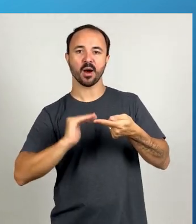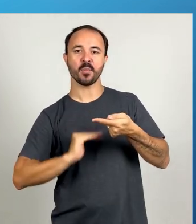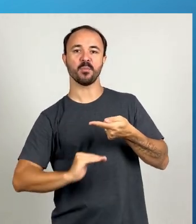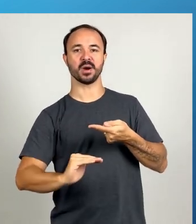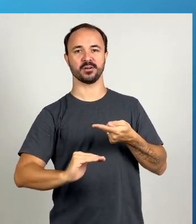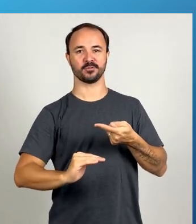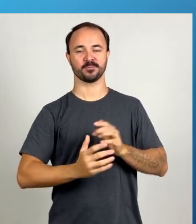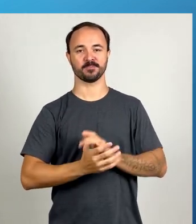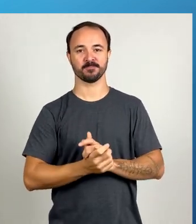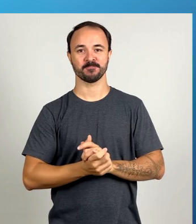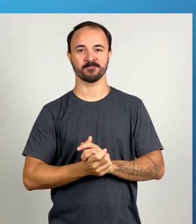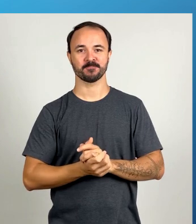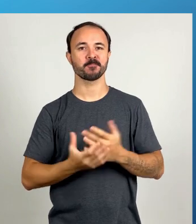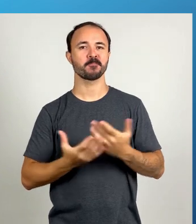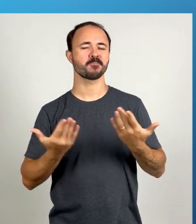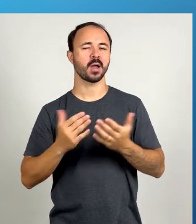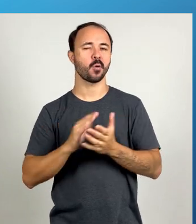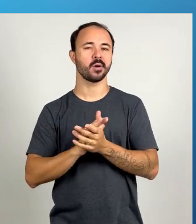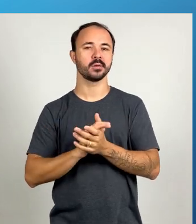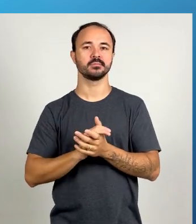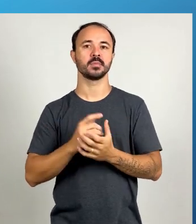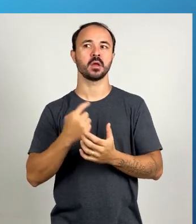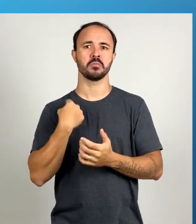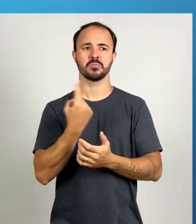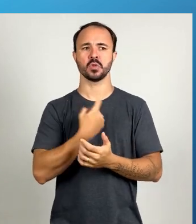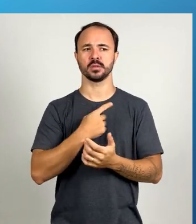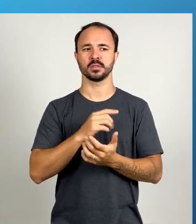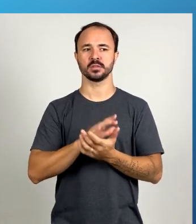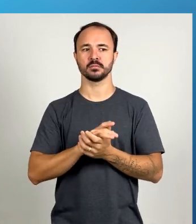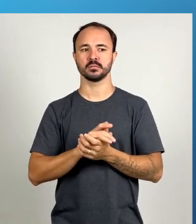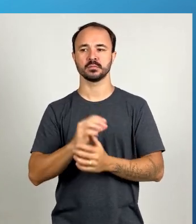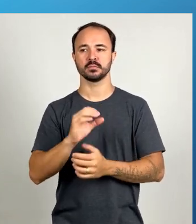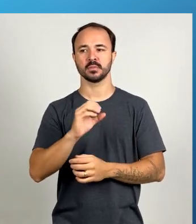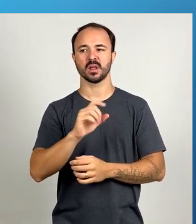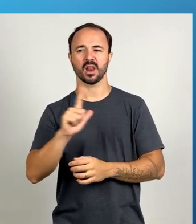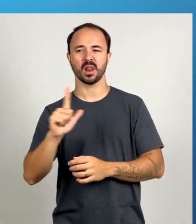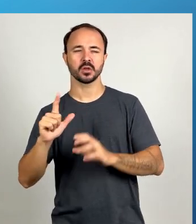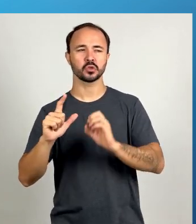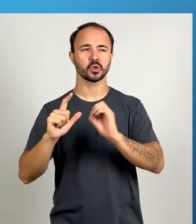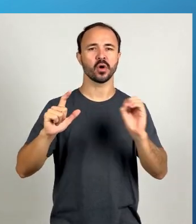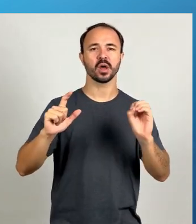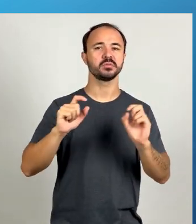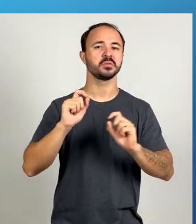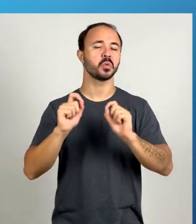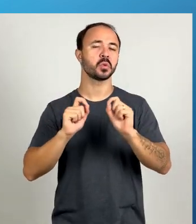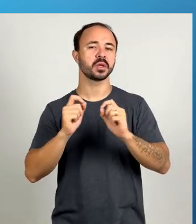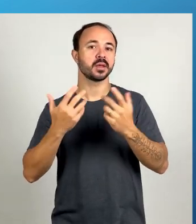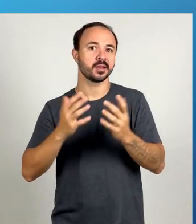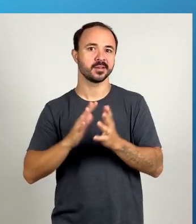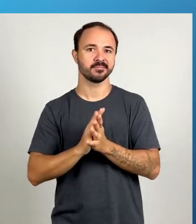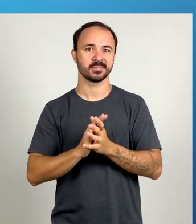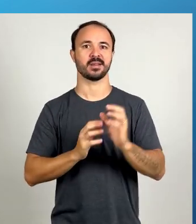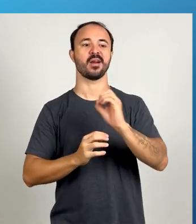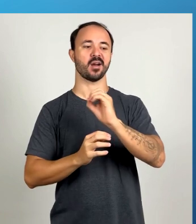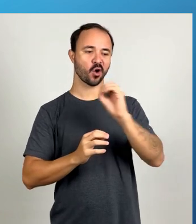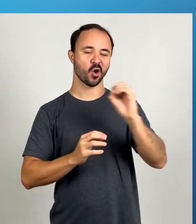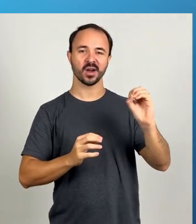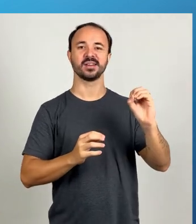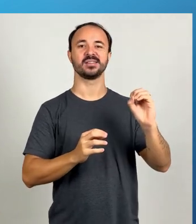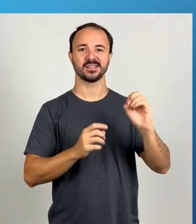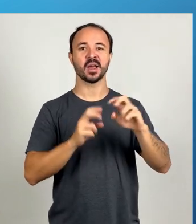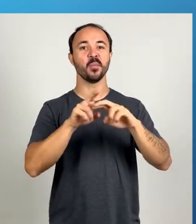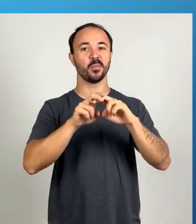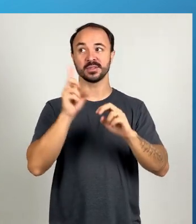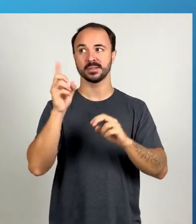longitude? Nós estamos para leste ou oeste de Greenwich? Oeste. Então, o W ali é oeste